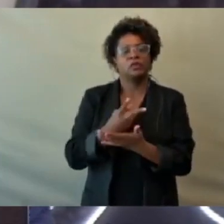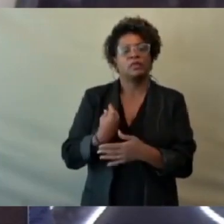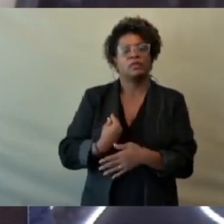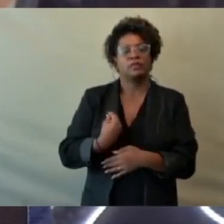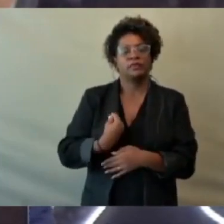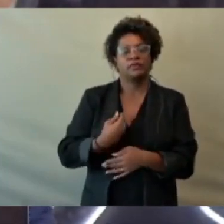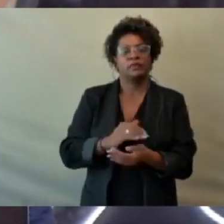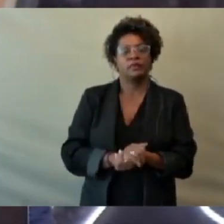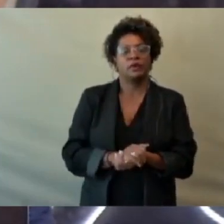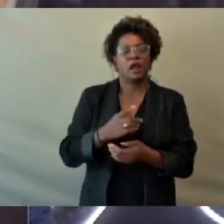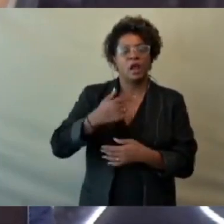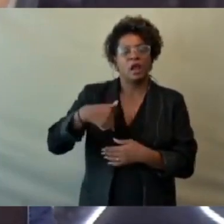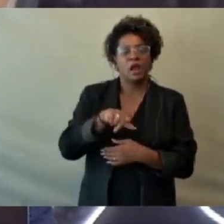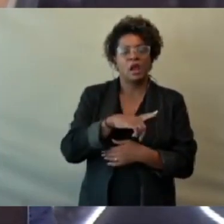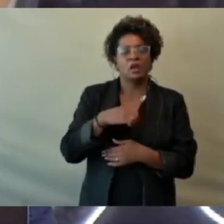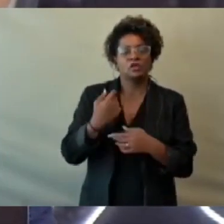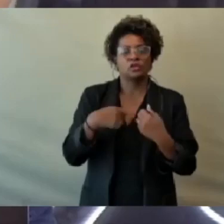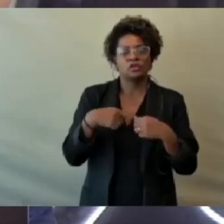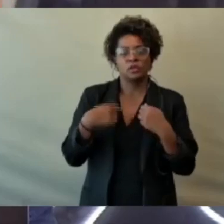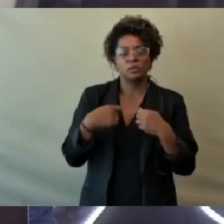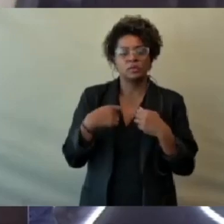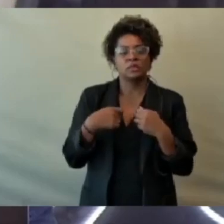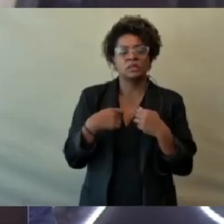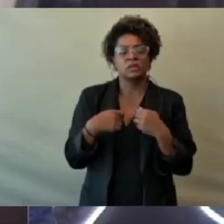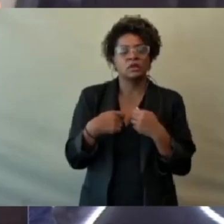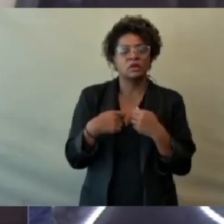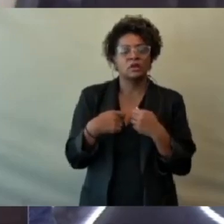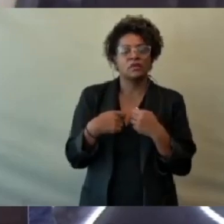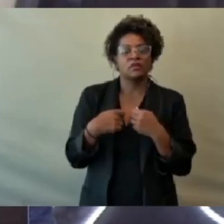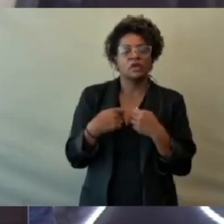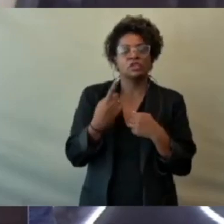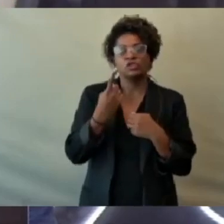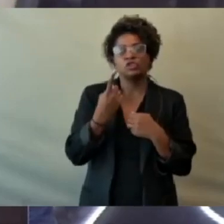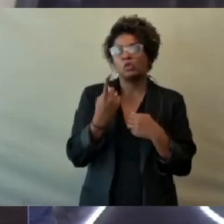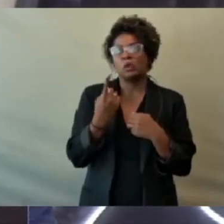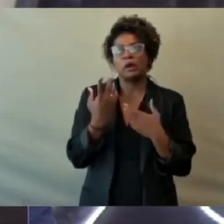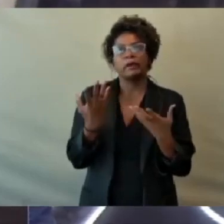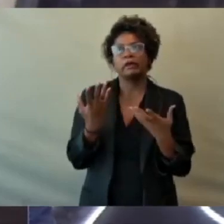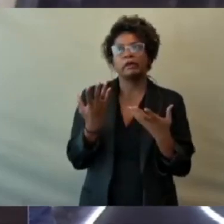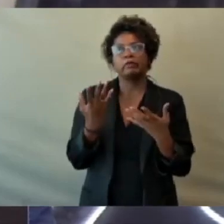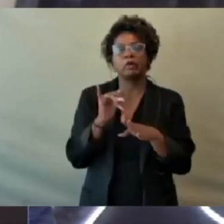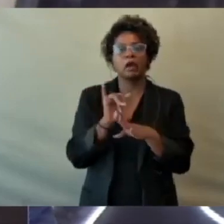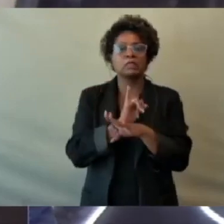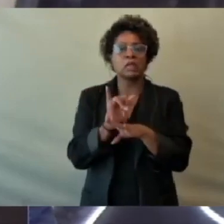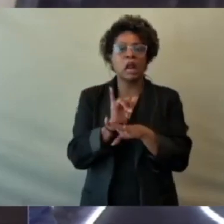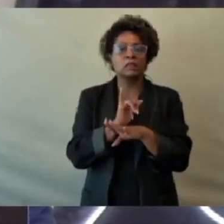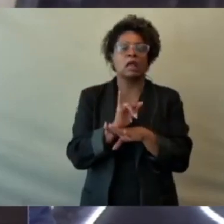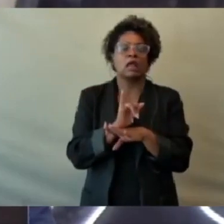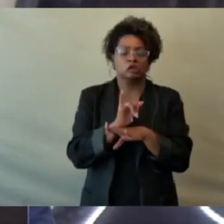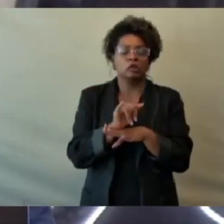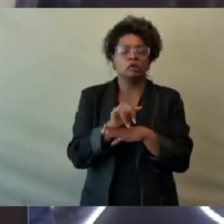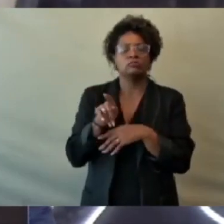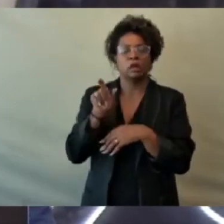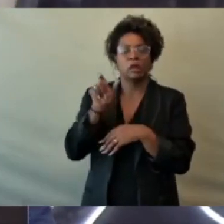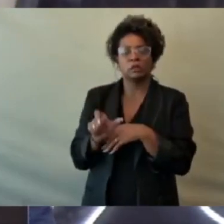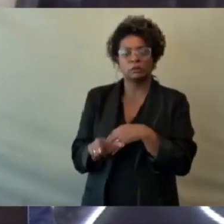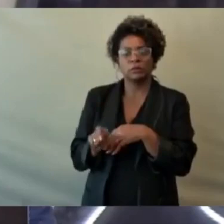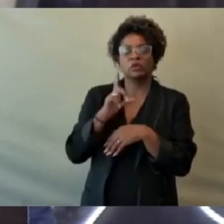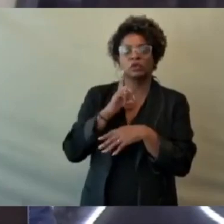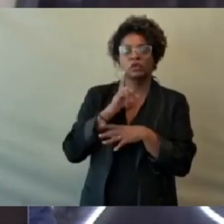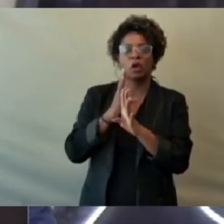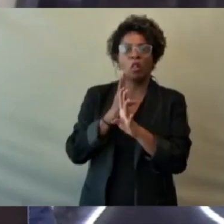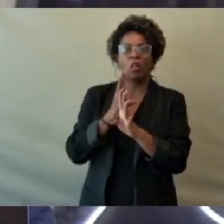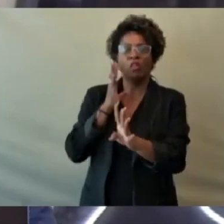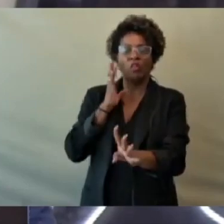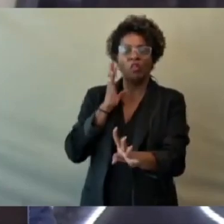luz nesse sentido dessas pessoas que estão em filas de espera e acabam não conseguindo